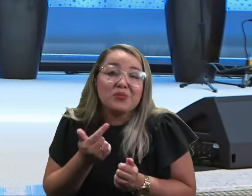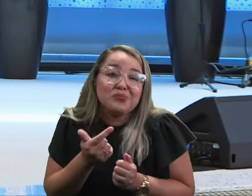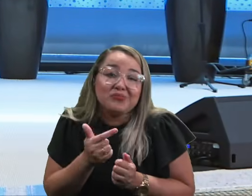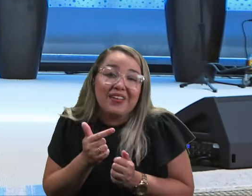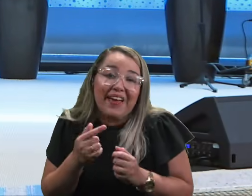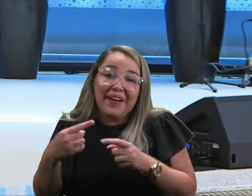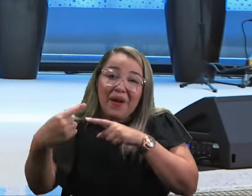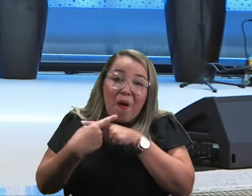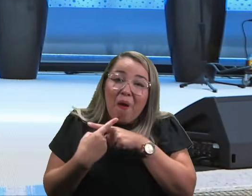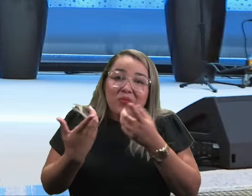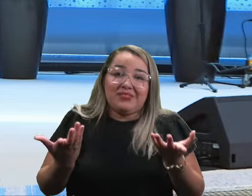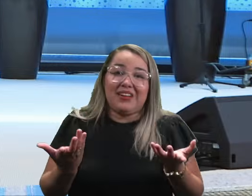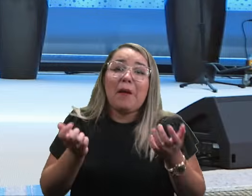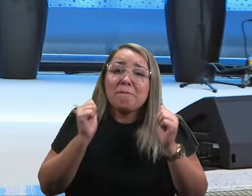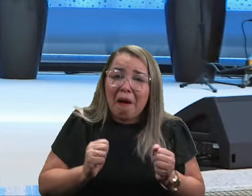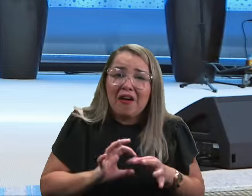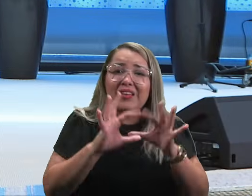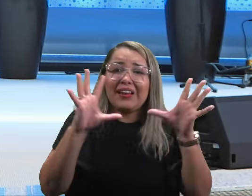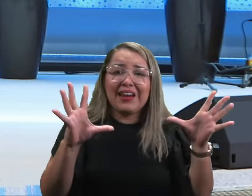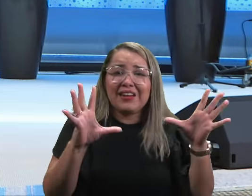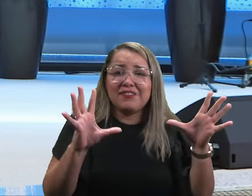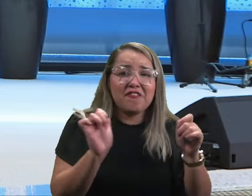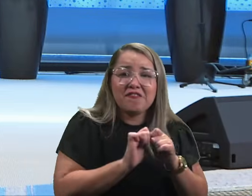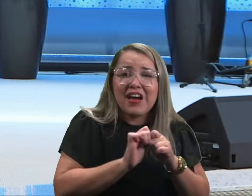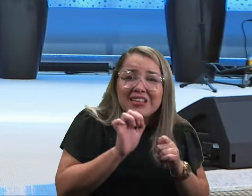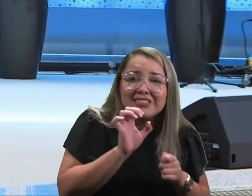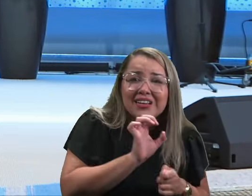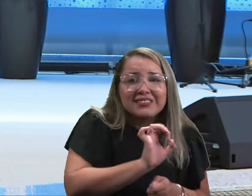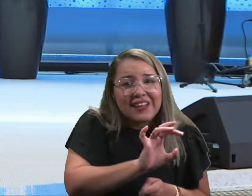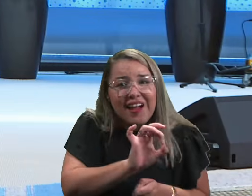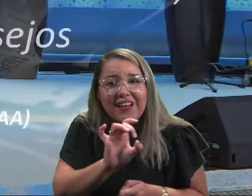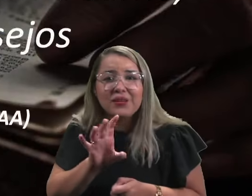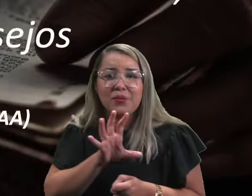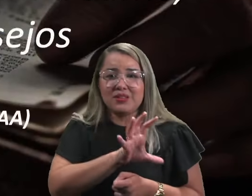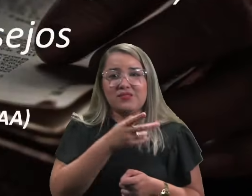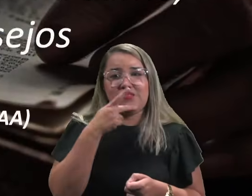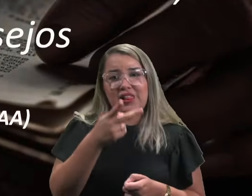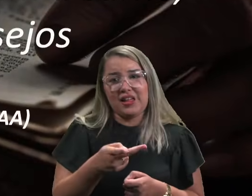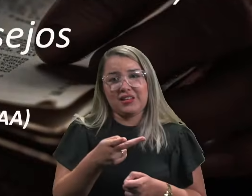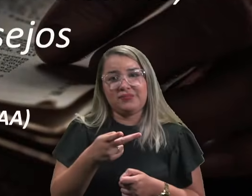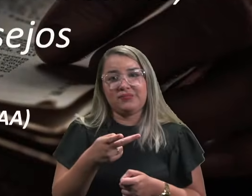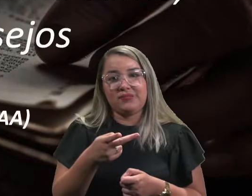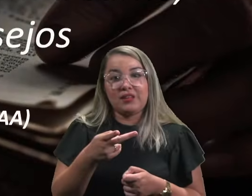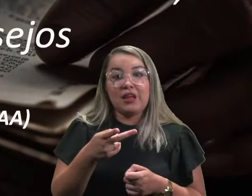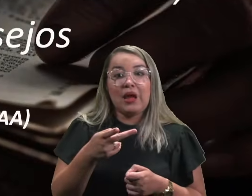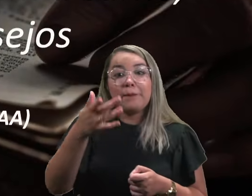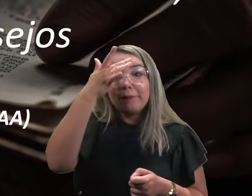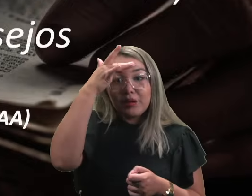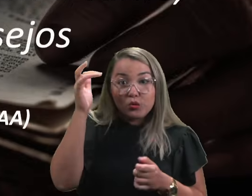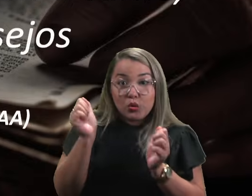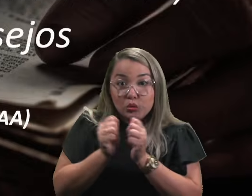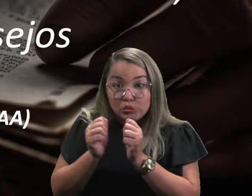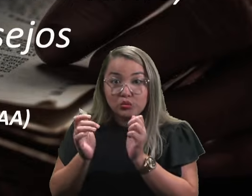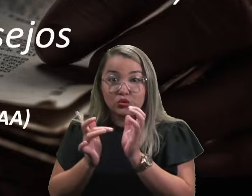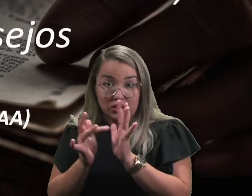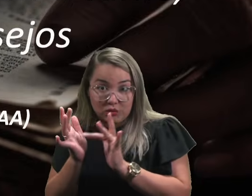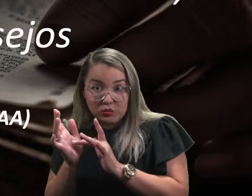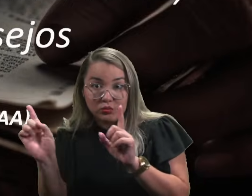acusa. E os que são de Cristo, versículo 24, os que são de Cristo